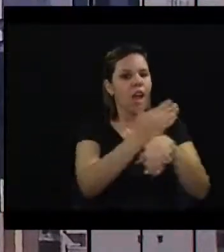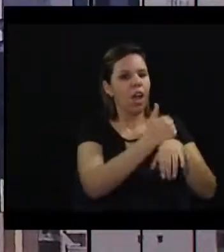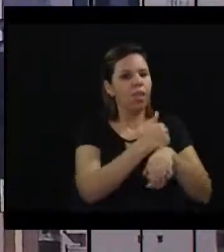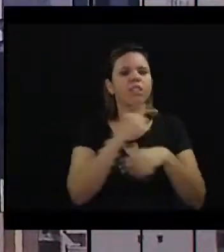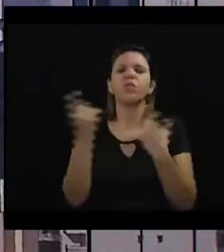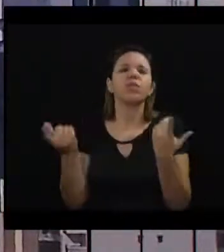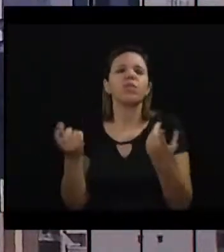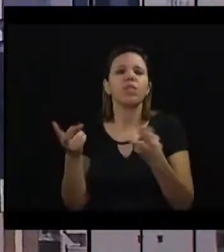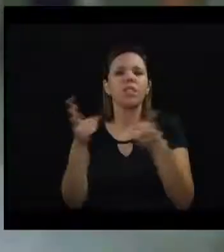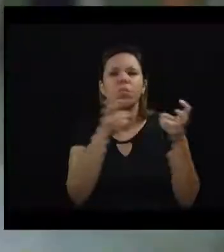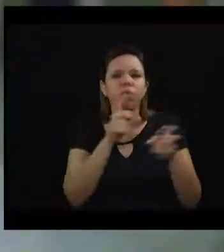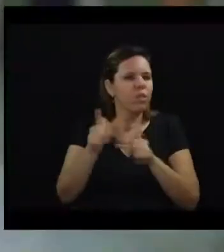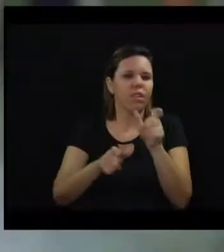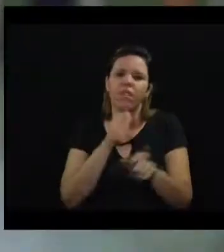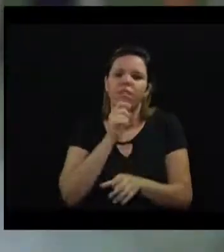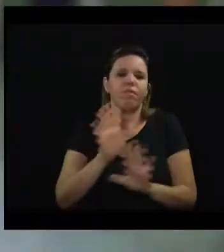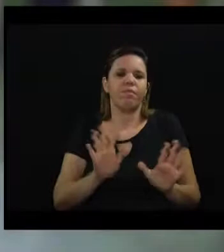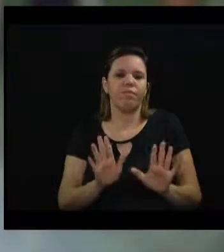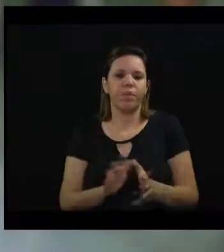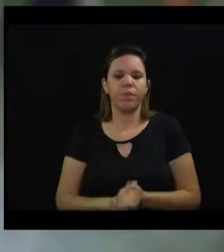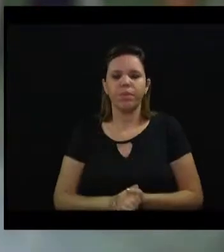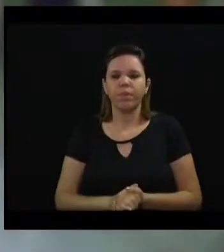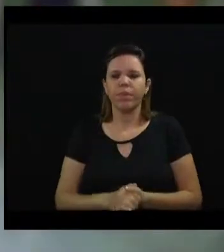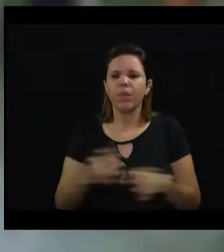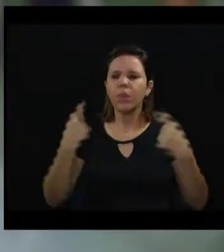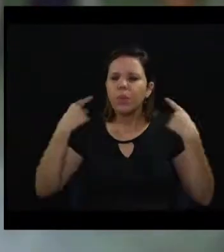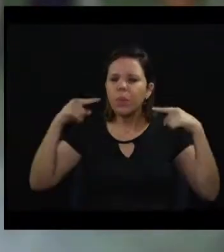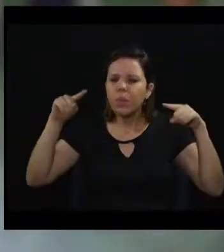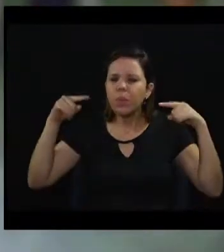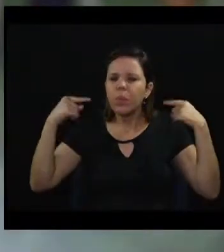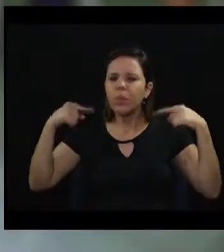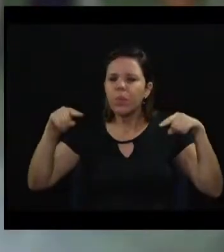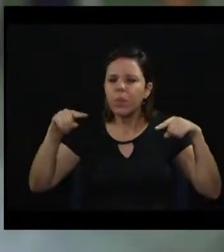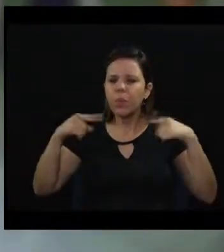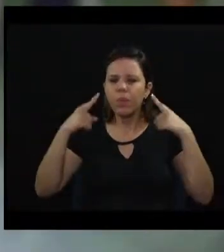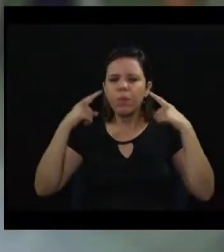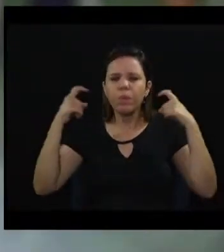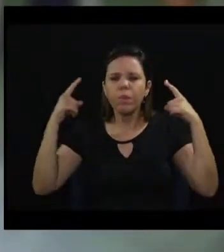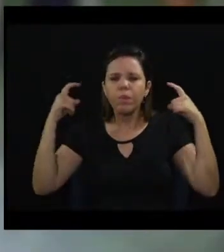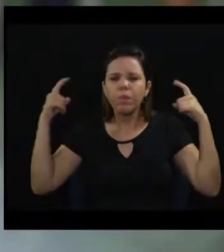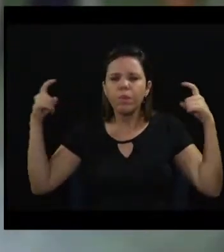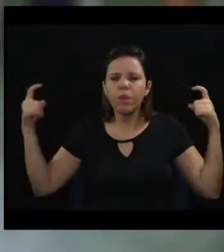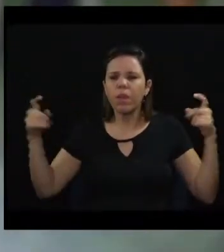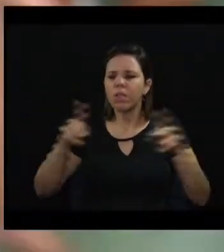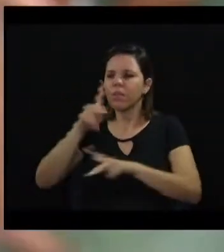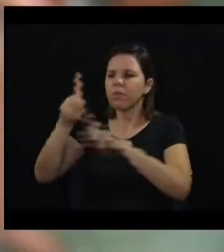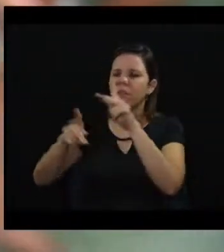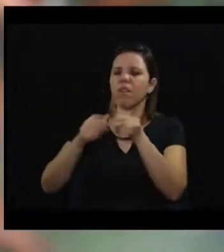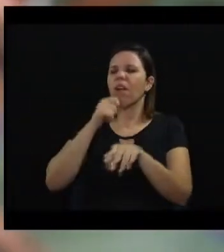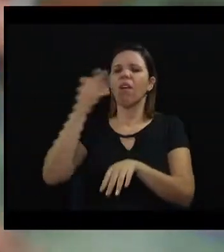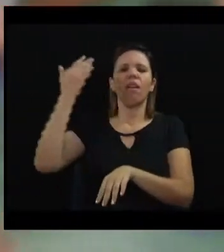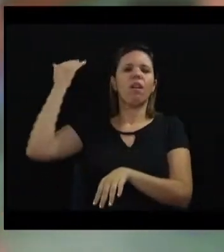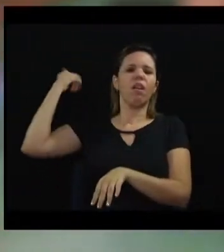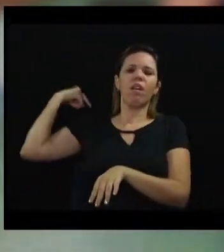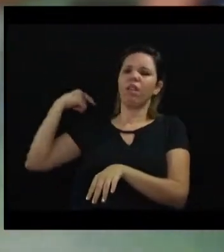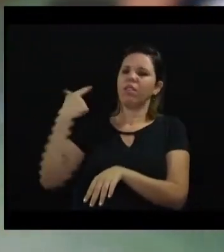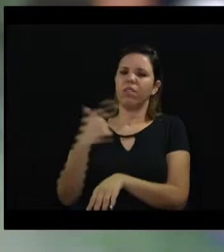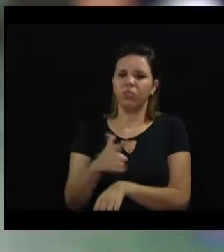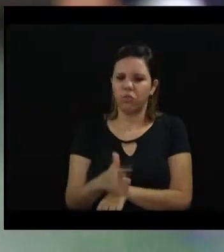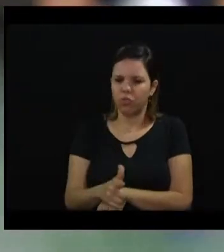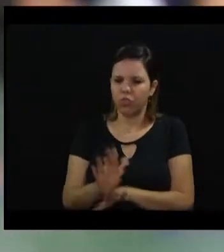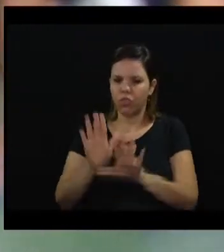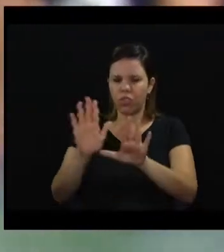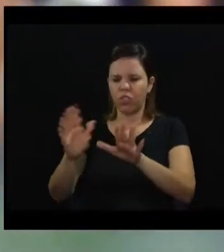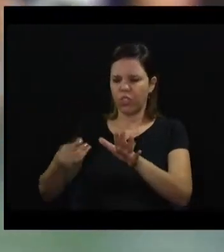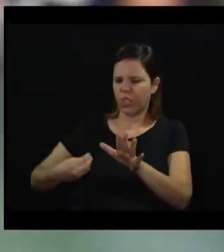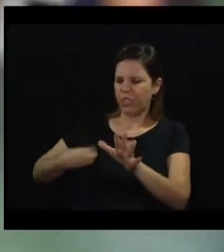despercebido por muita gente. As notas do violão passavam longe da realidade, diversas vezes tumultuada desses jovens.